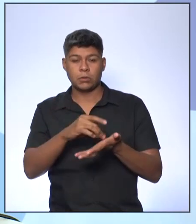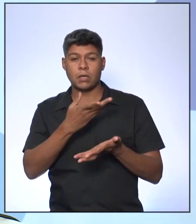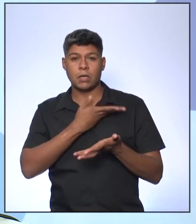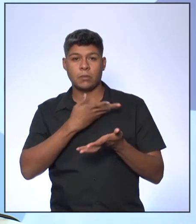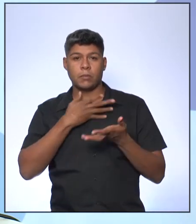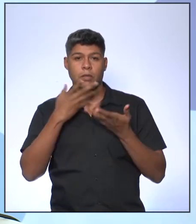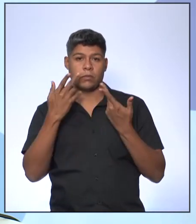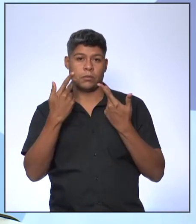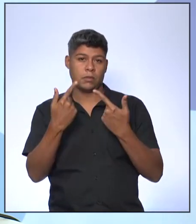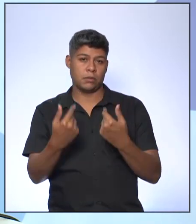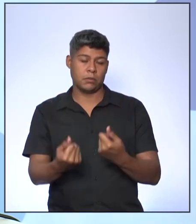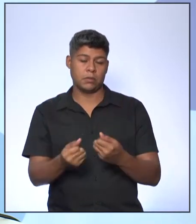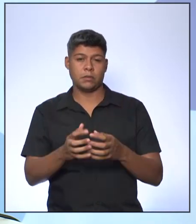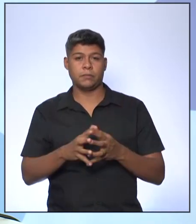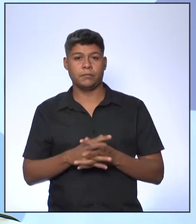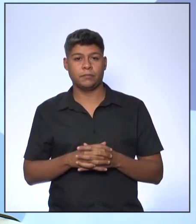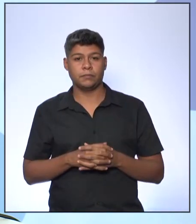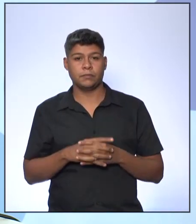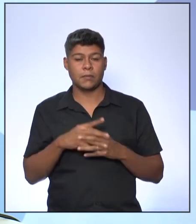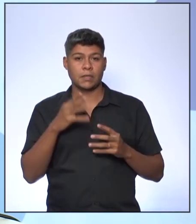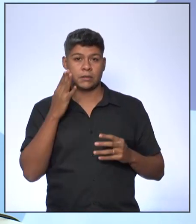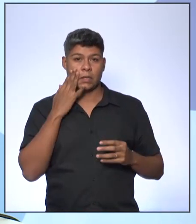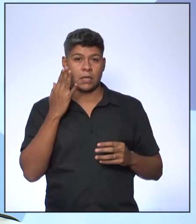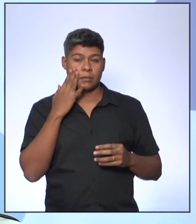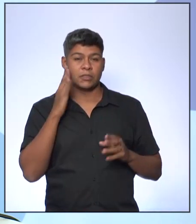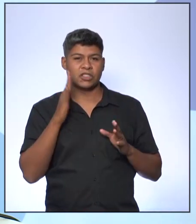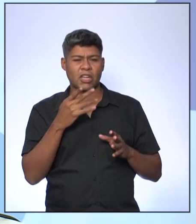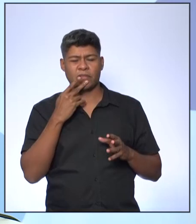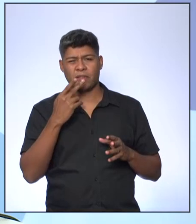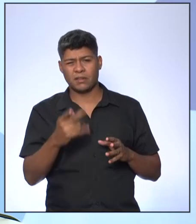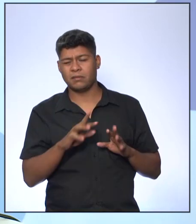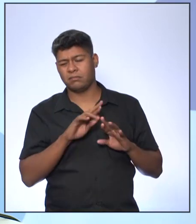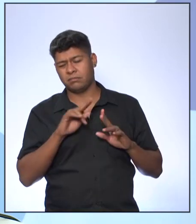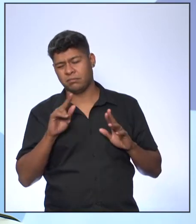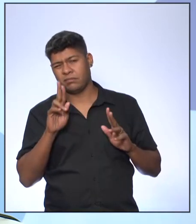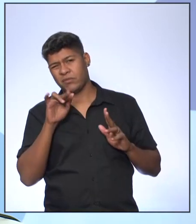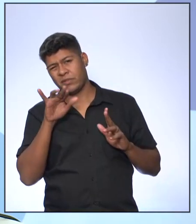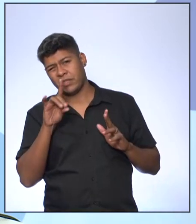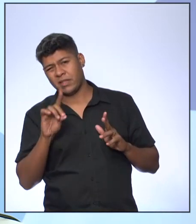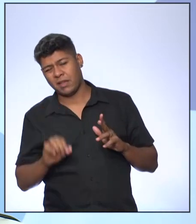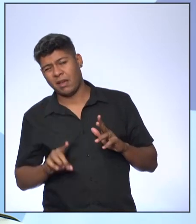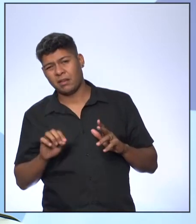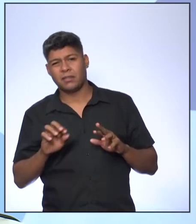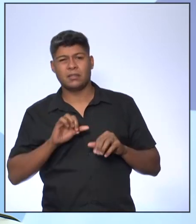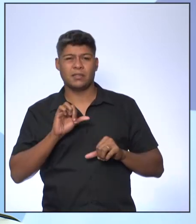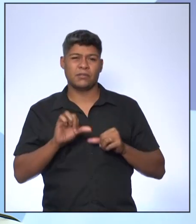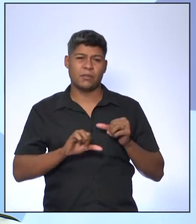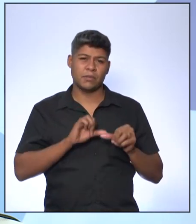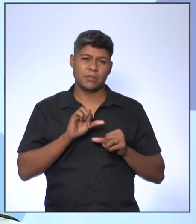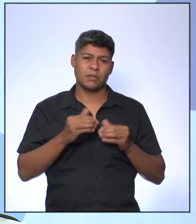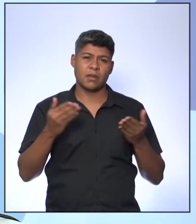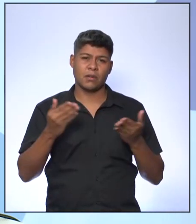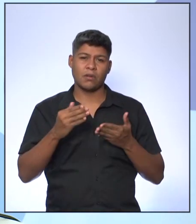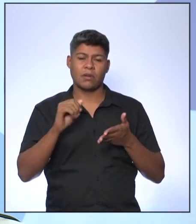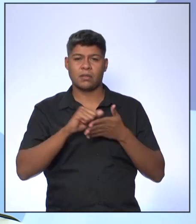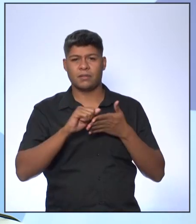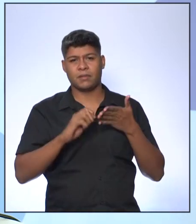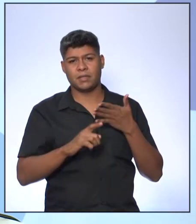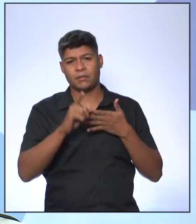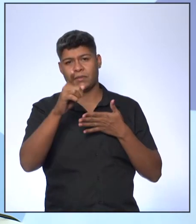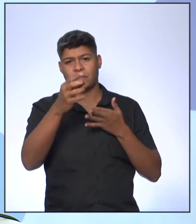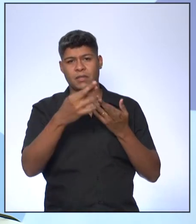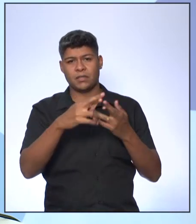da natureza. Bom, você sabe bastante. Já falamos bastante das unidades, das transformações. Eu vou deixar um exercício para